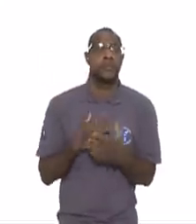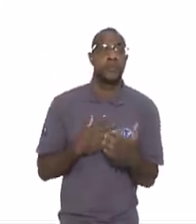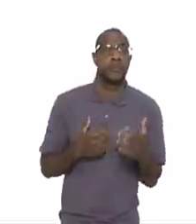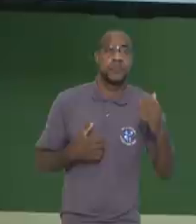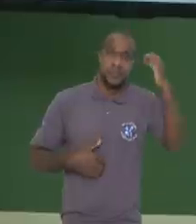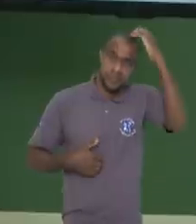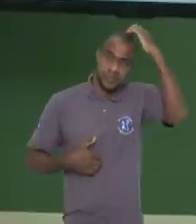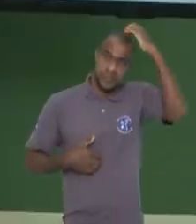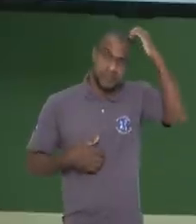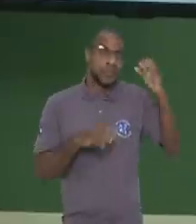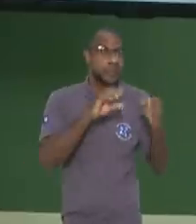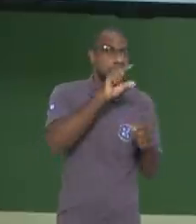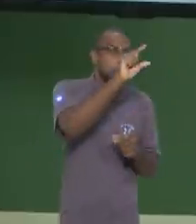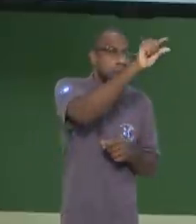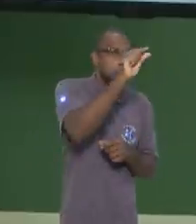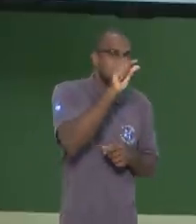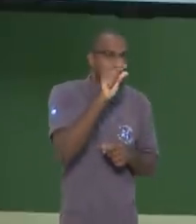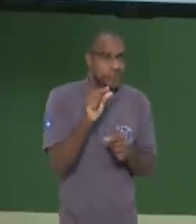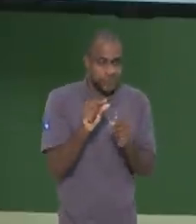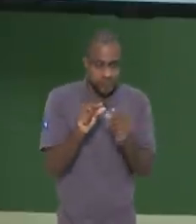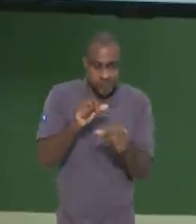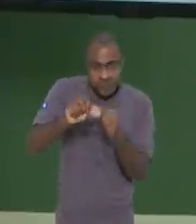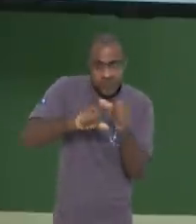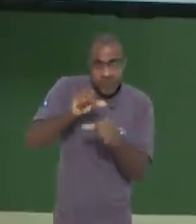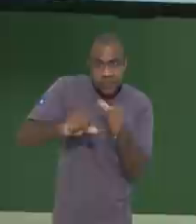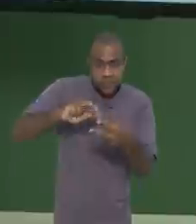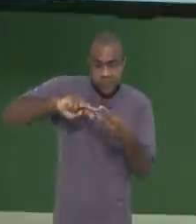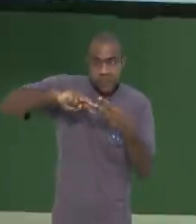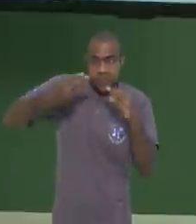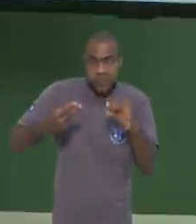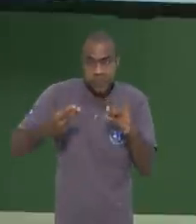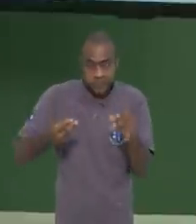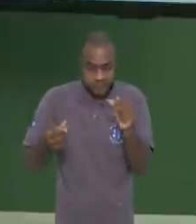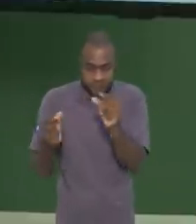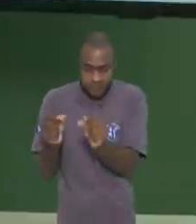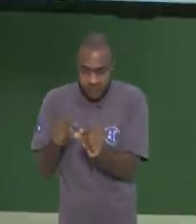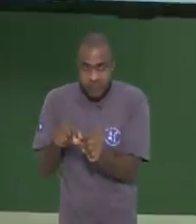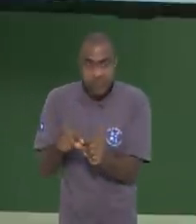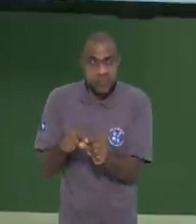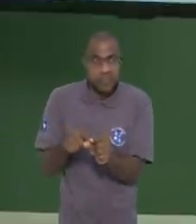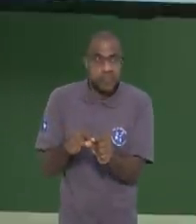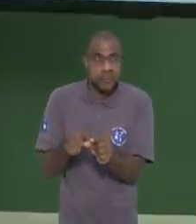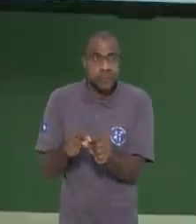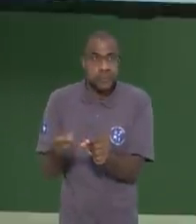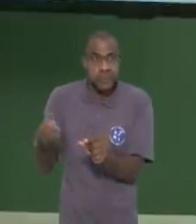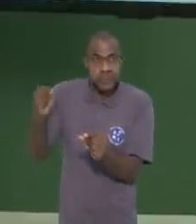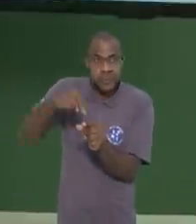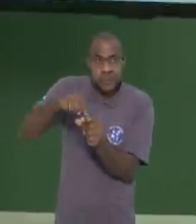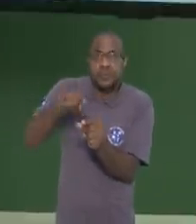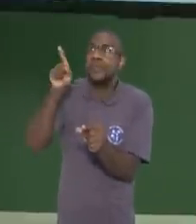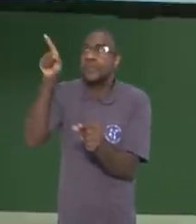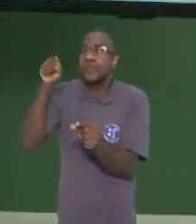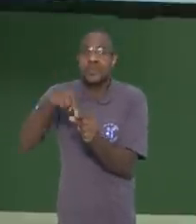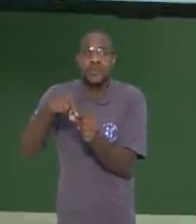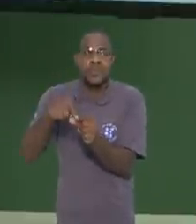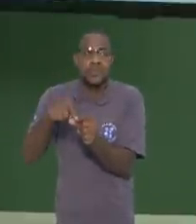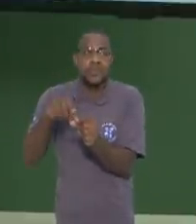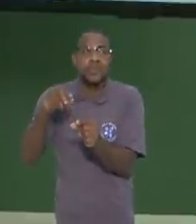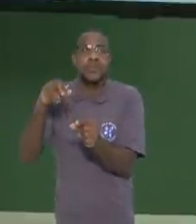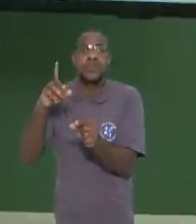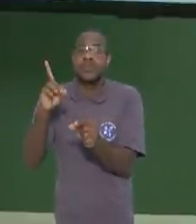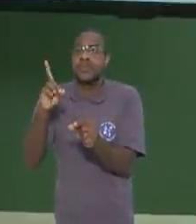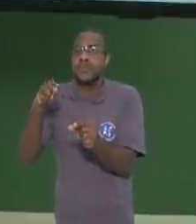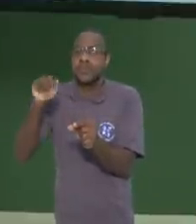que a gente falou lá, fizeram uma modificação genética para ele não afetar a gente, colocaram dentro dele um pedaço do DNA